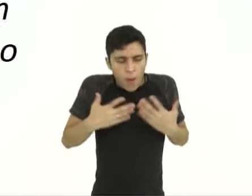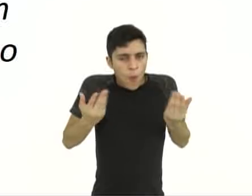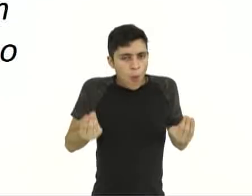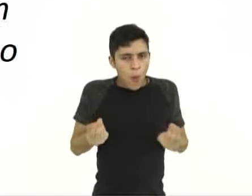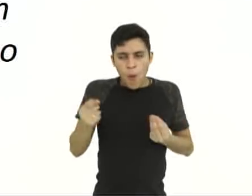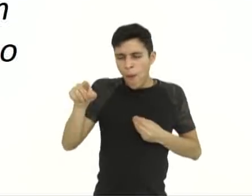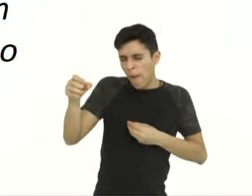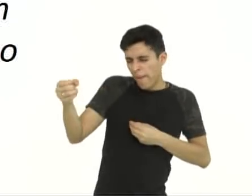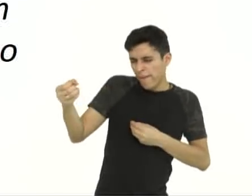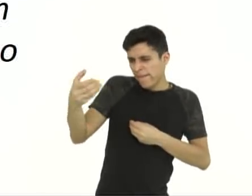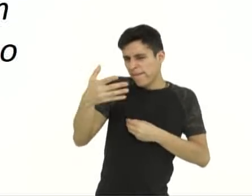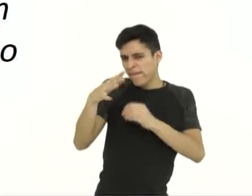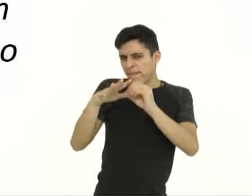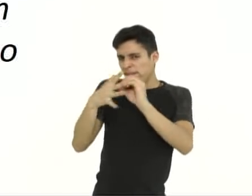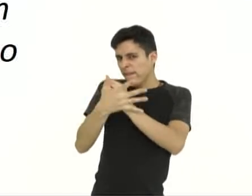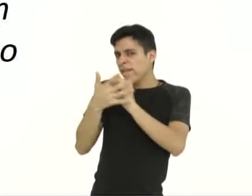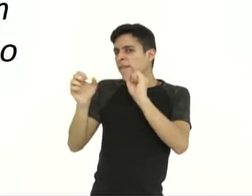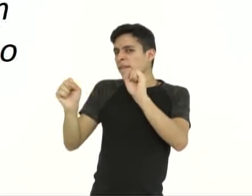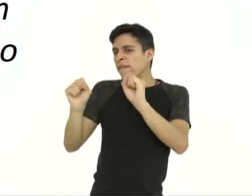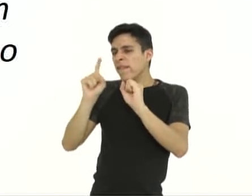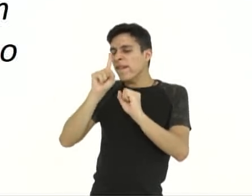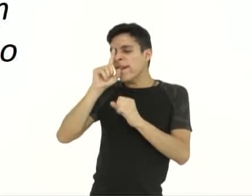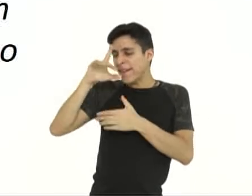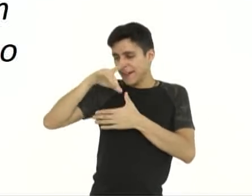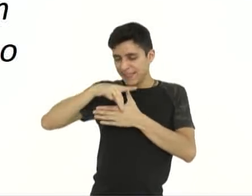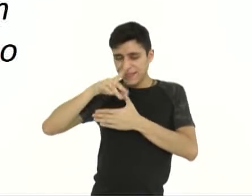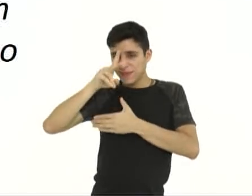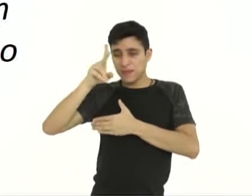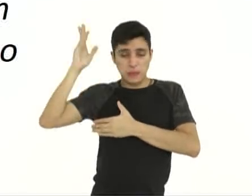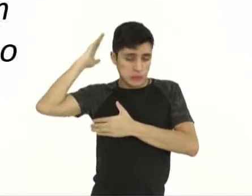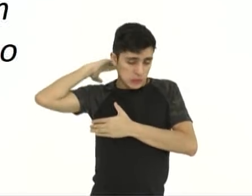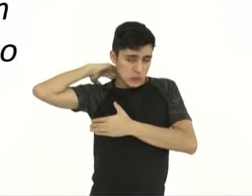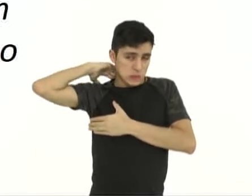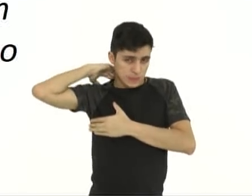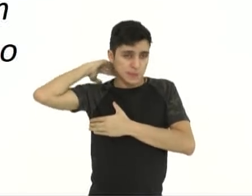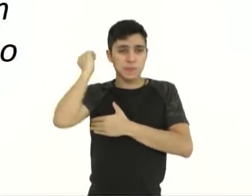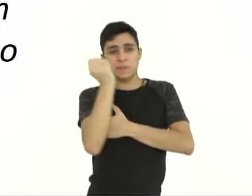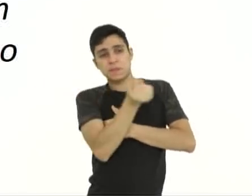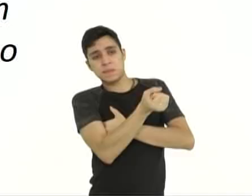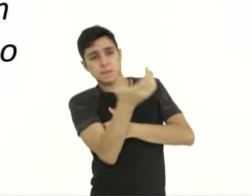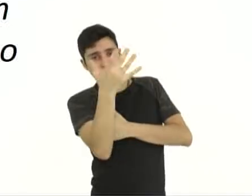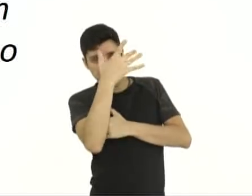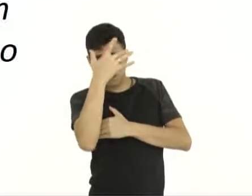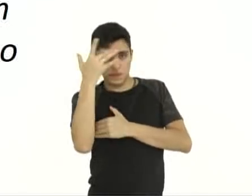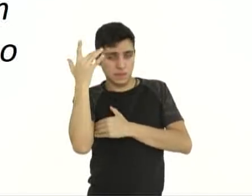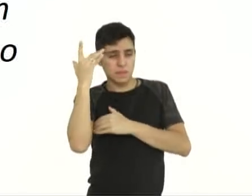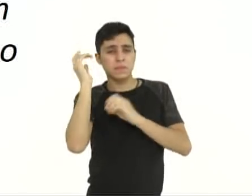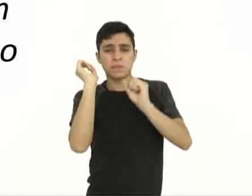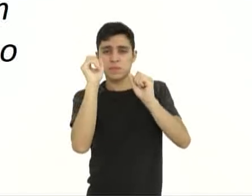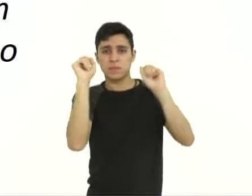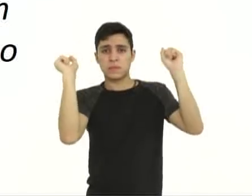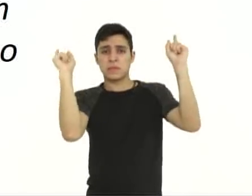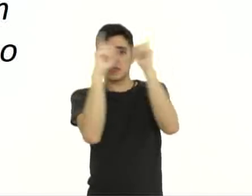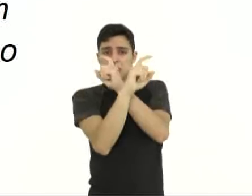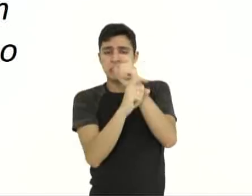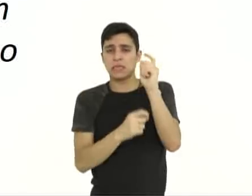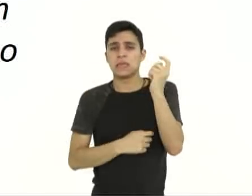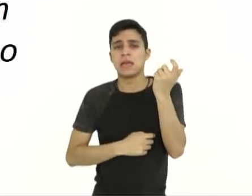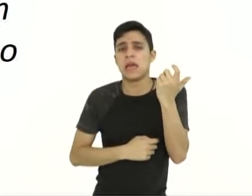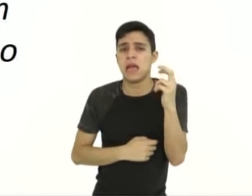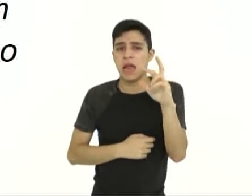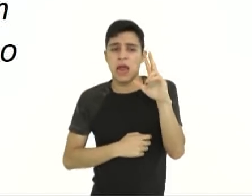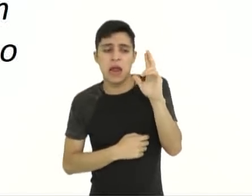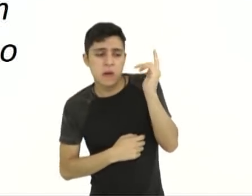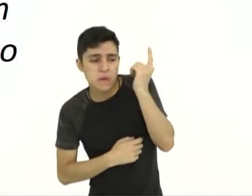novo coronavírus pode causar o quê? Pneumonia grave em alguns pacientes, levando a uma dificuldade para os pulmões